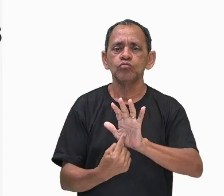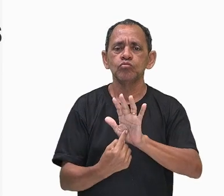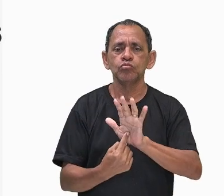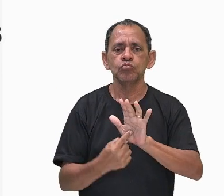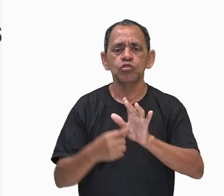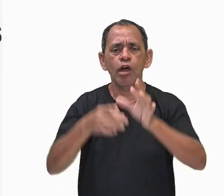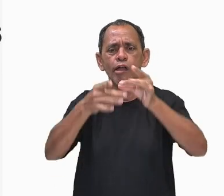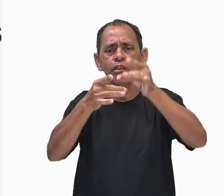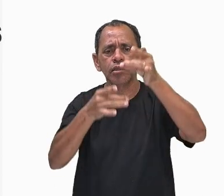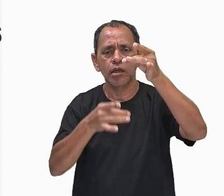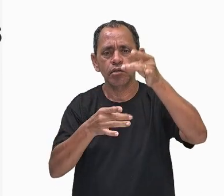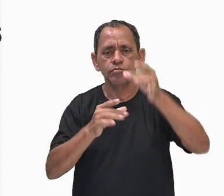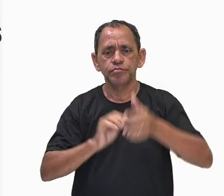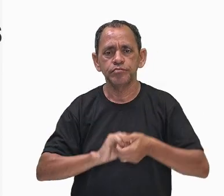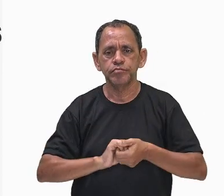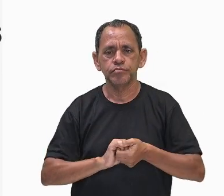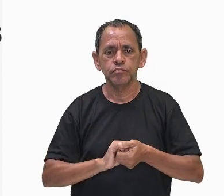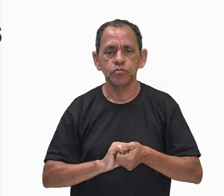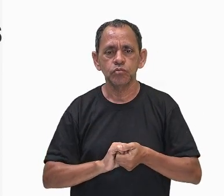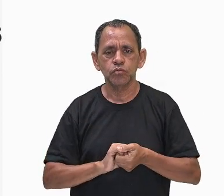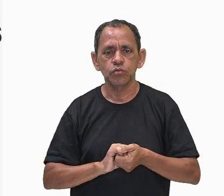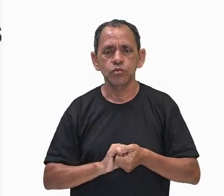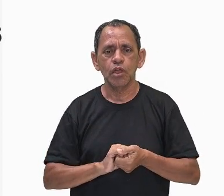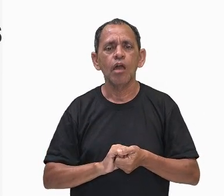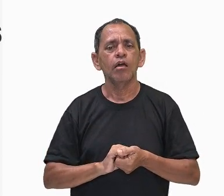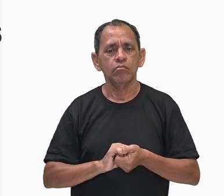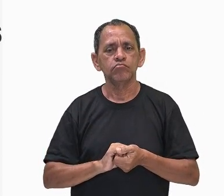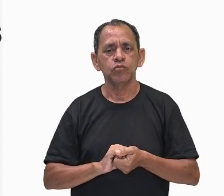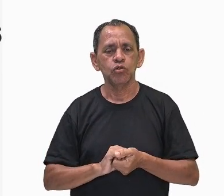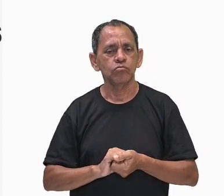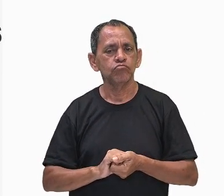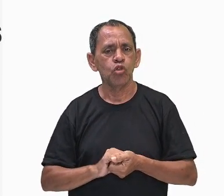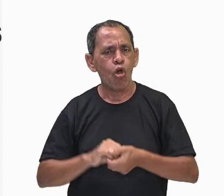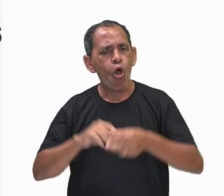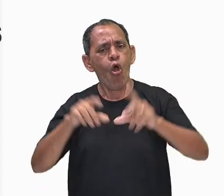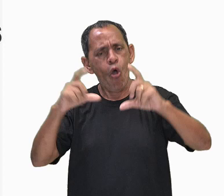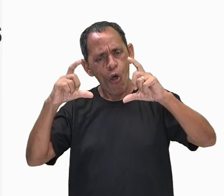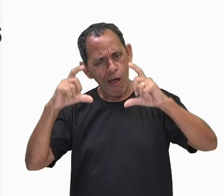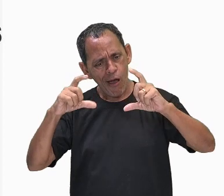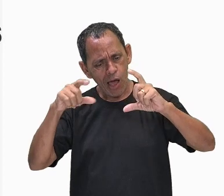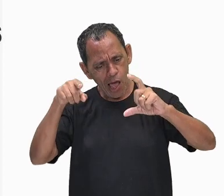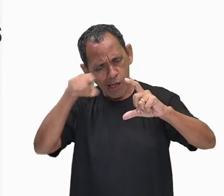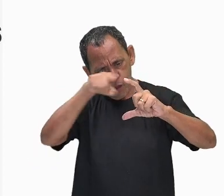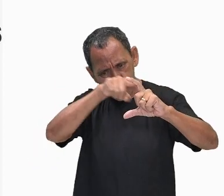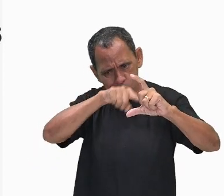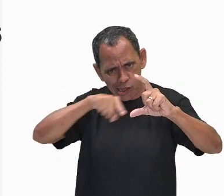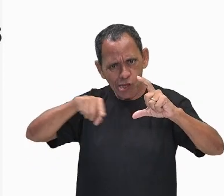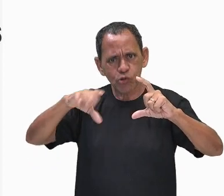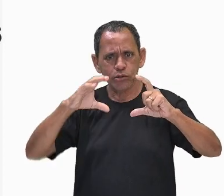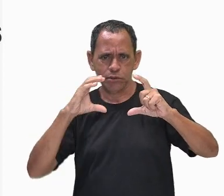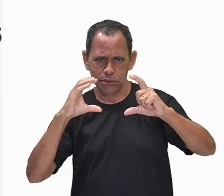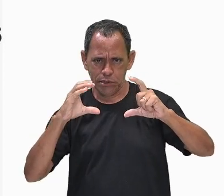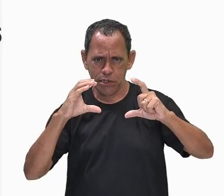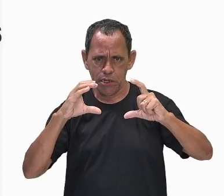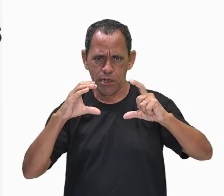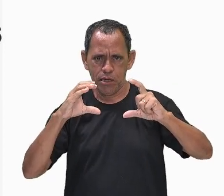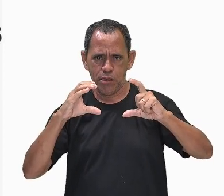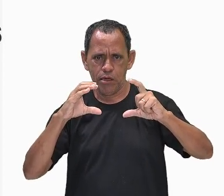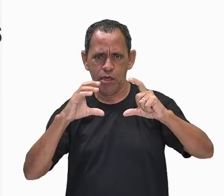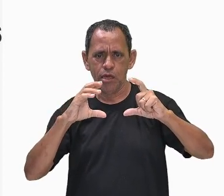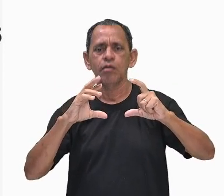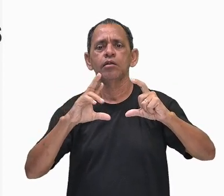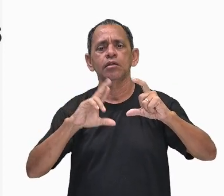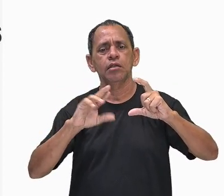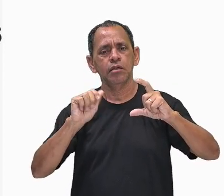essa demonstração. Considere um círculo C, de centro C, C maiúsculo, e raio R no